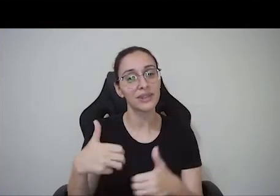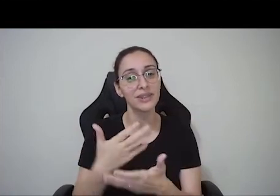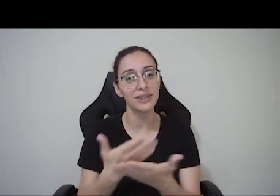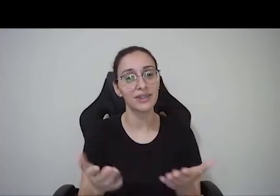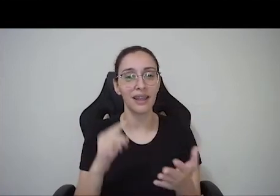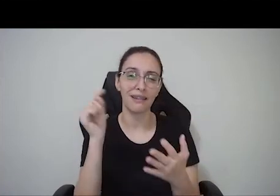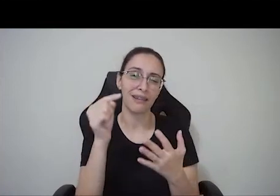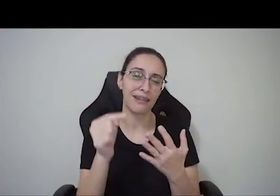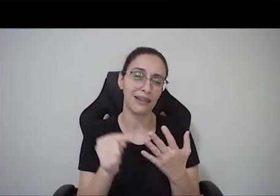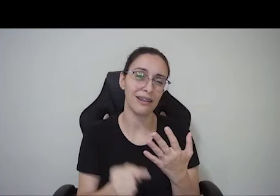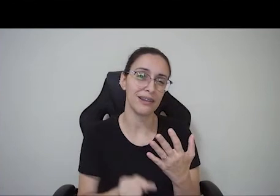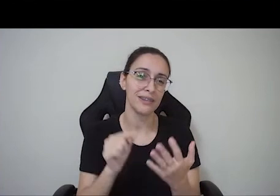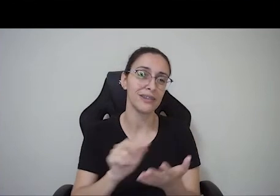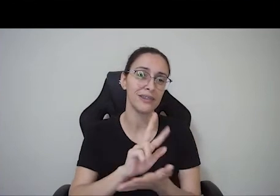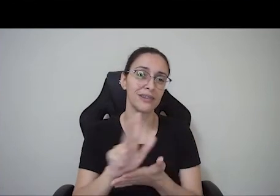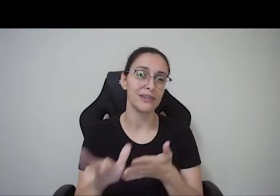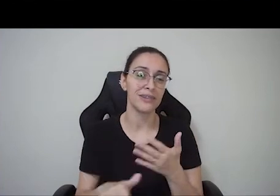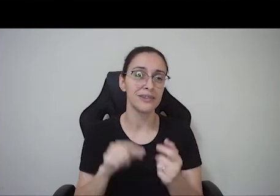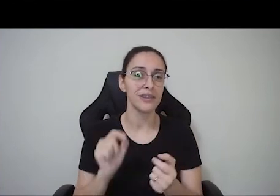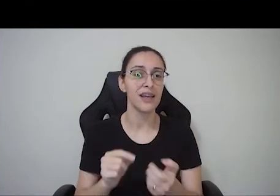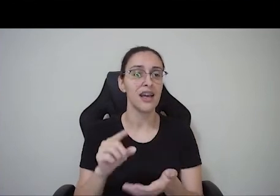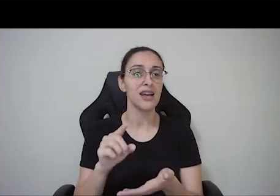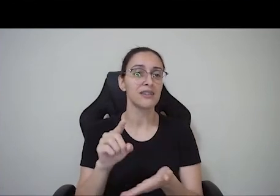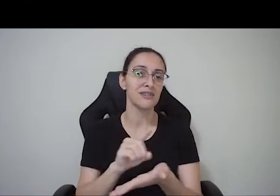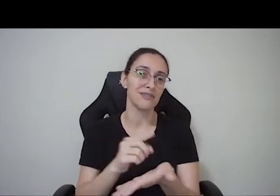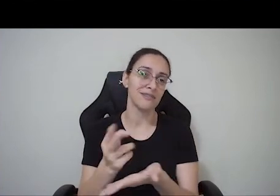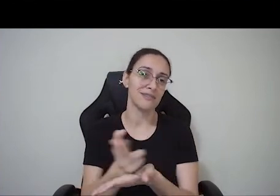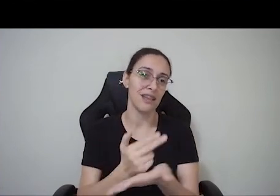vários, mas a questão do design universal.